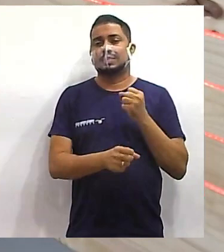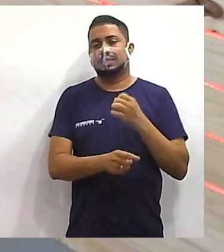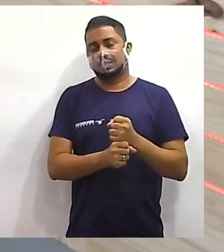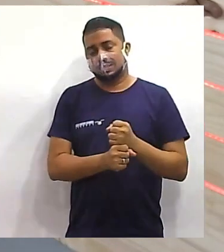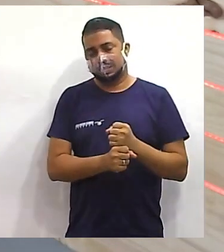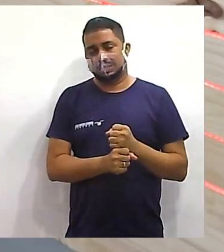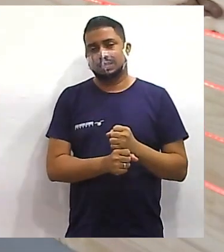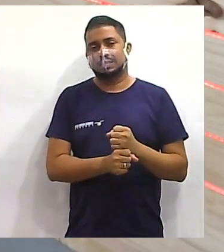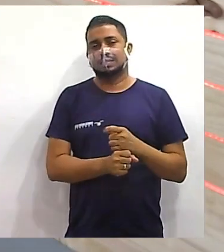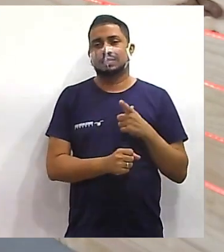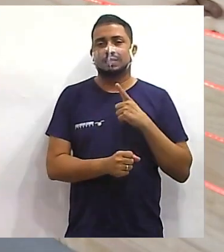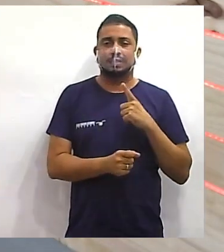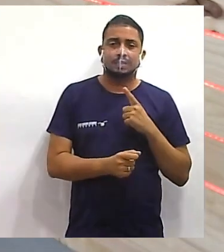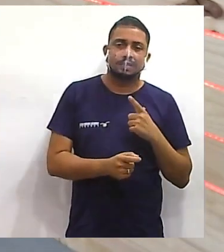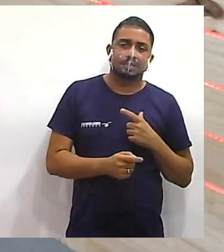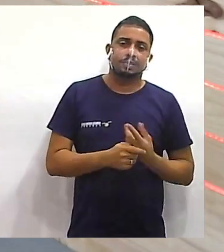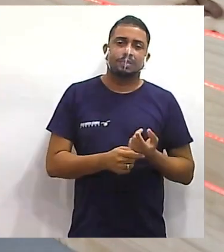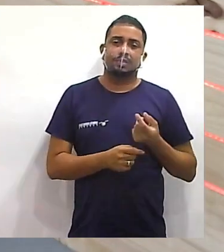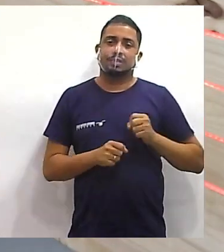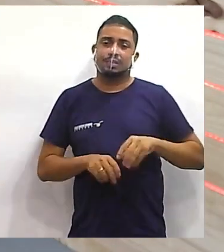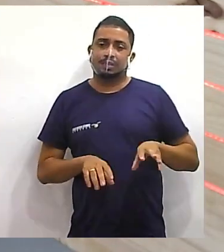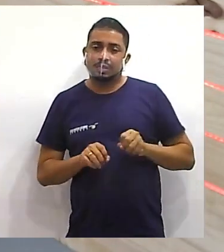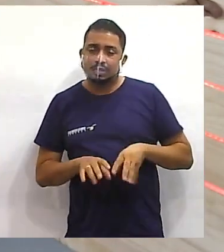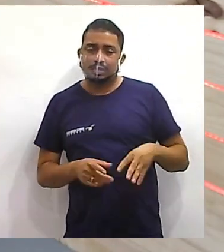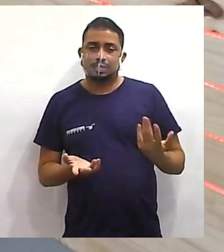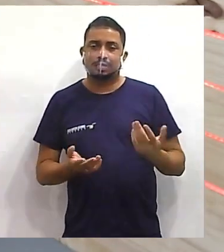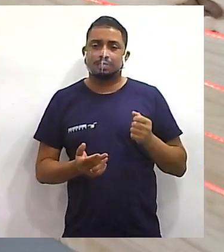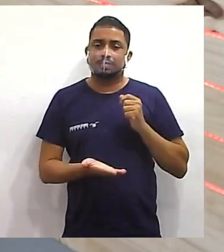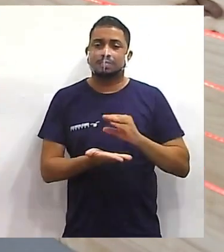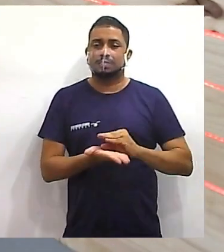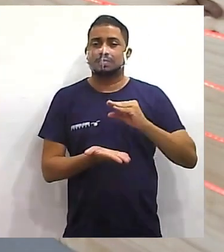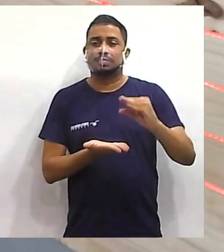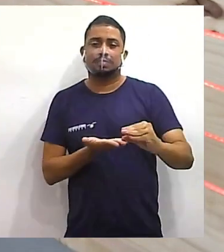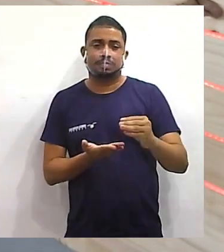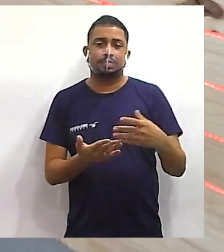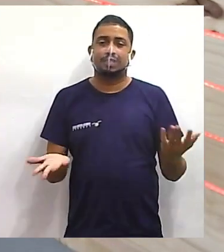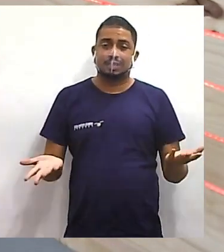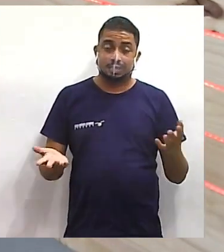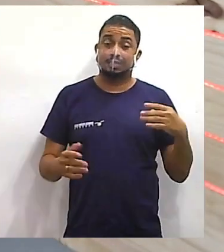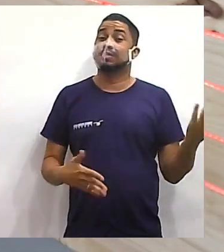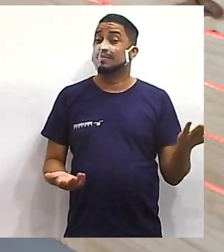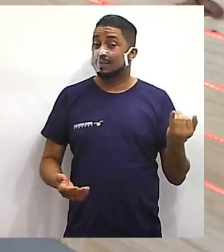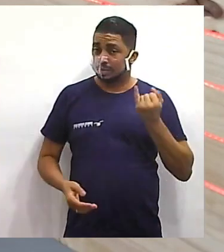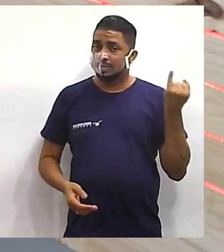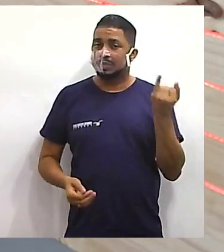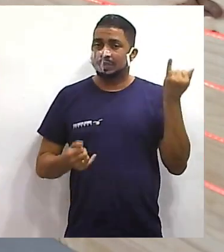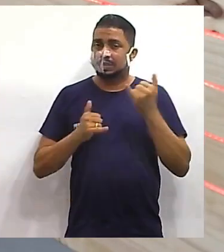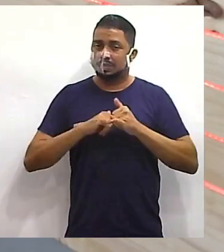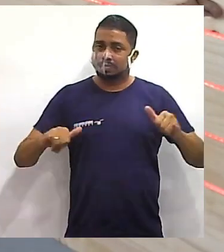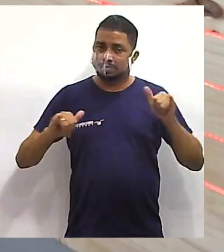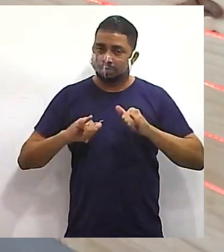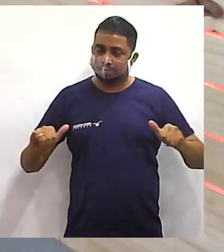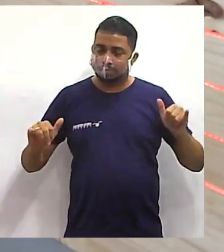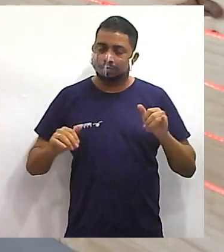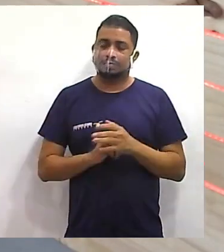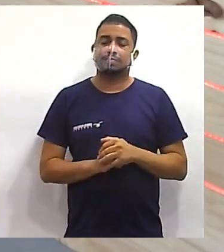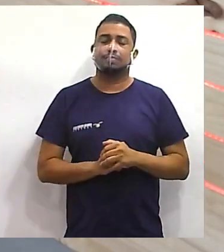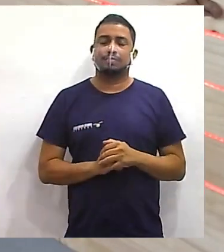que tem de orçamento e do que foi destinado para, né? Então, é muito importante essa transparência. E essa